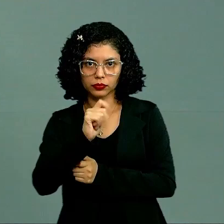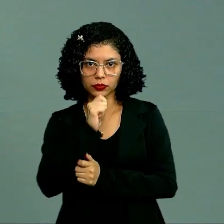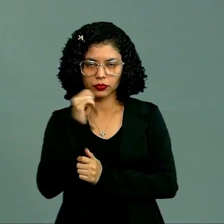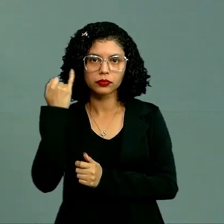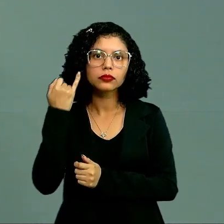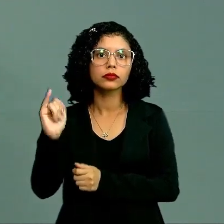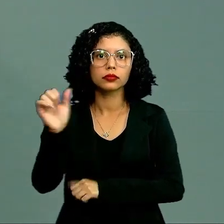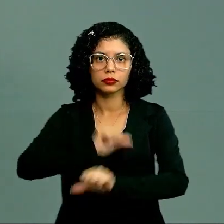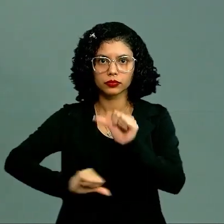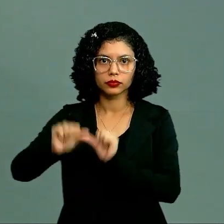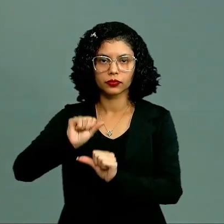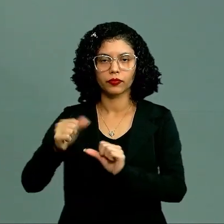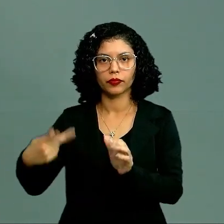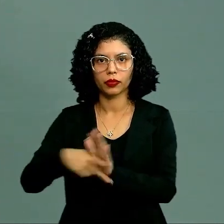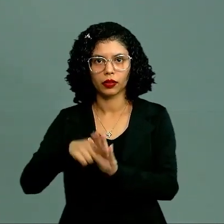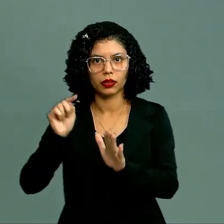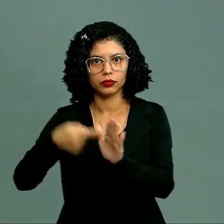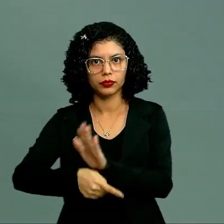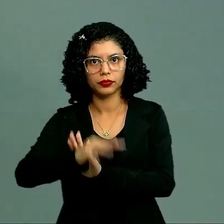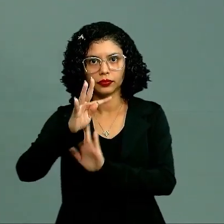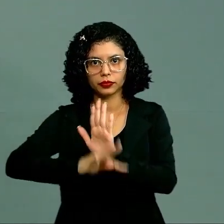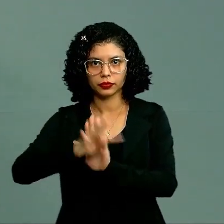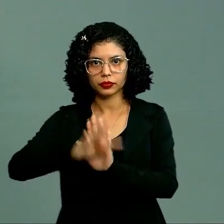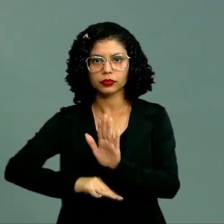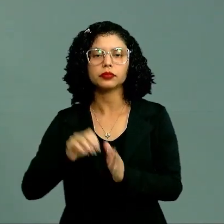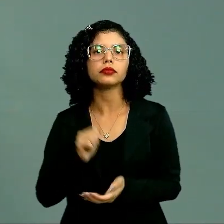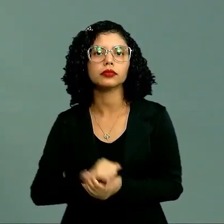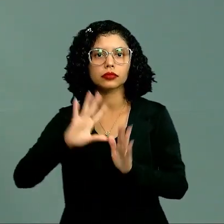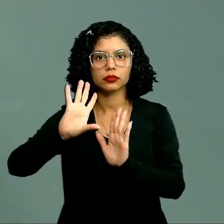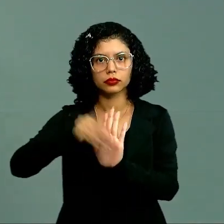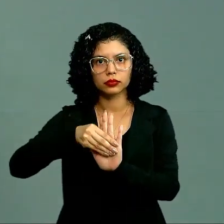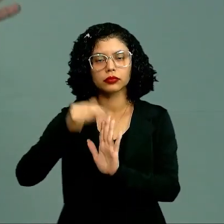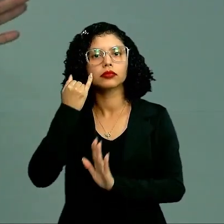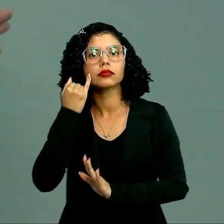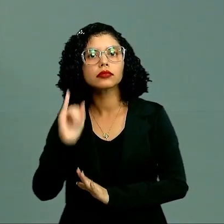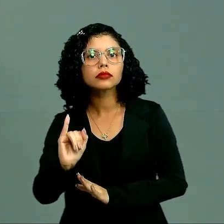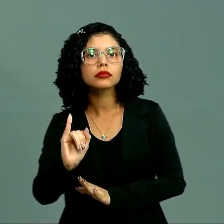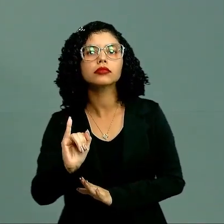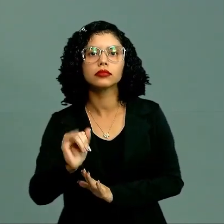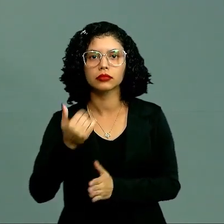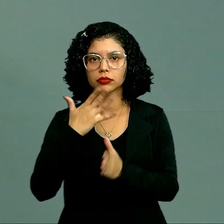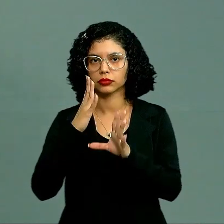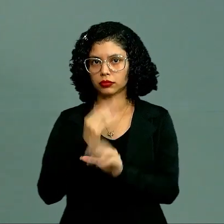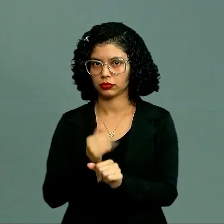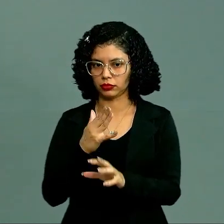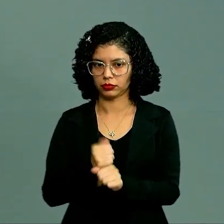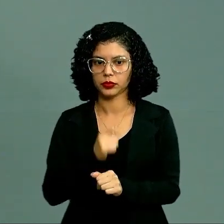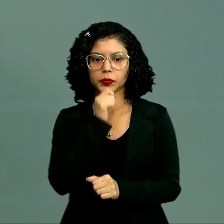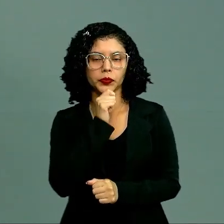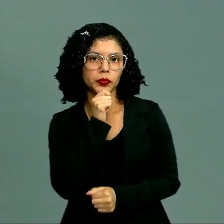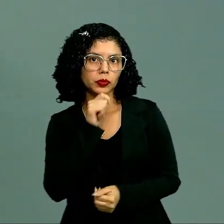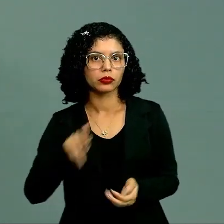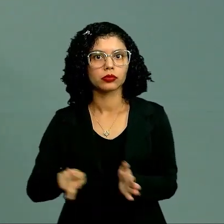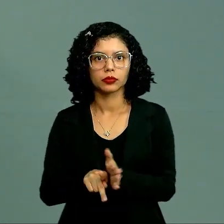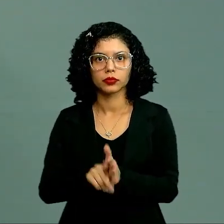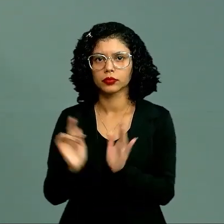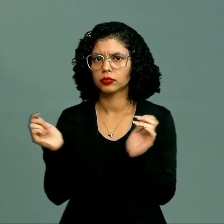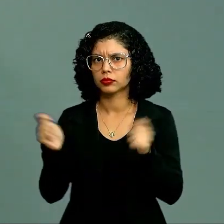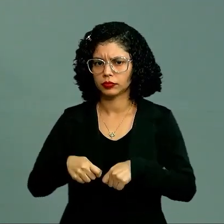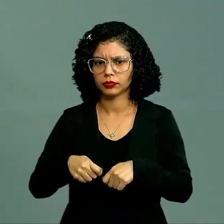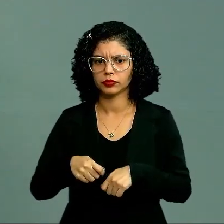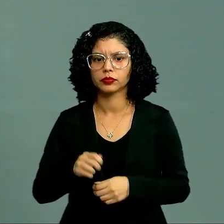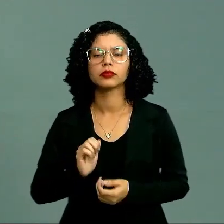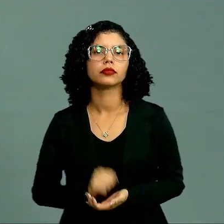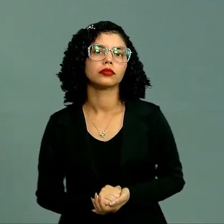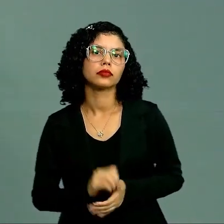ideia contrária dentro do seu texto, que eu estou lá anexando uma ideia que dá uma ideia de adição, provavelmente o seu texto vai ficar sem